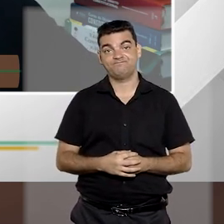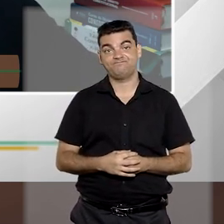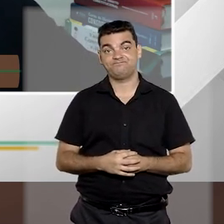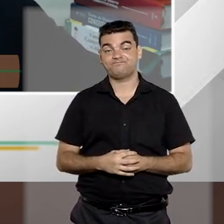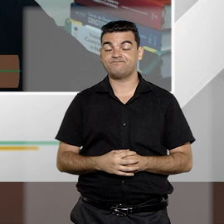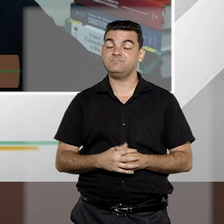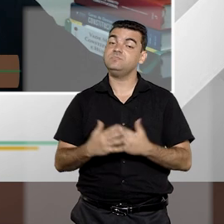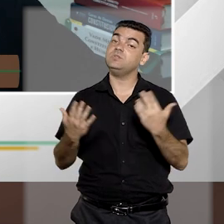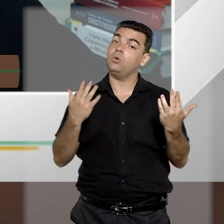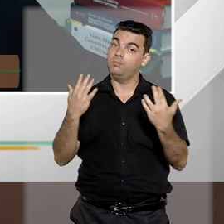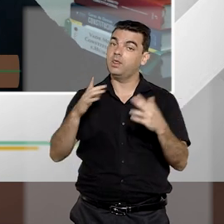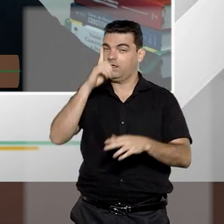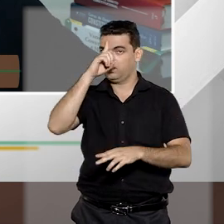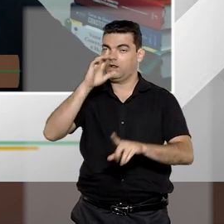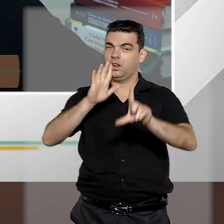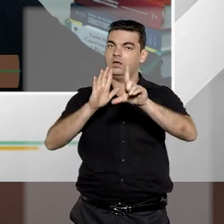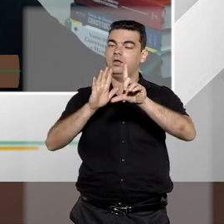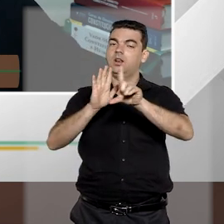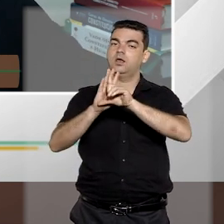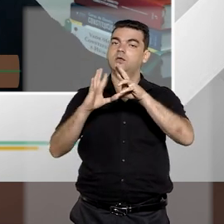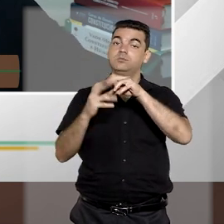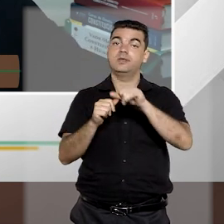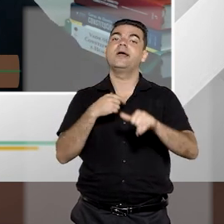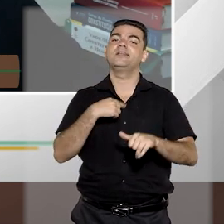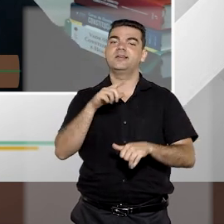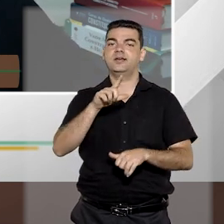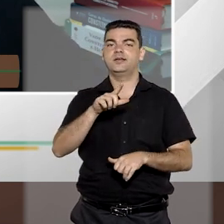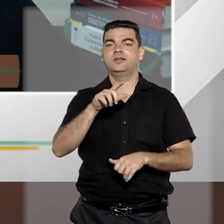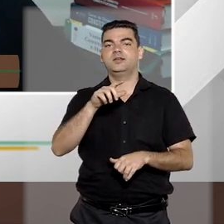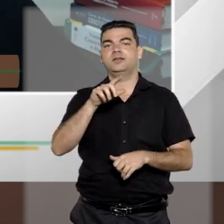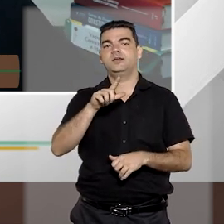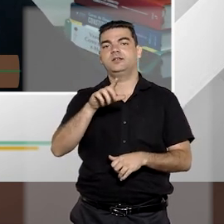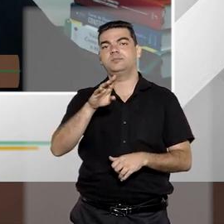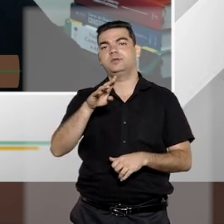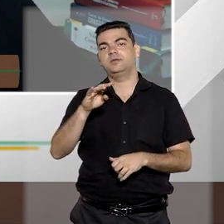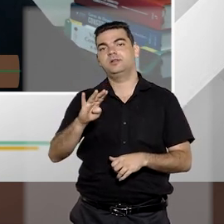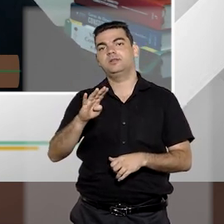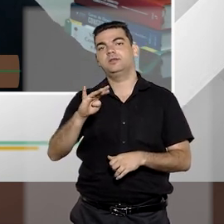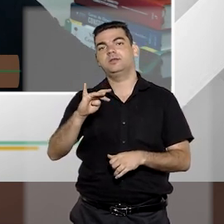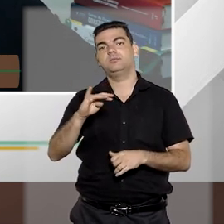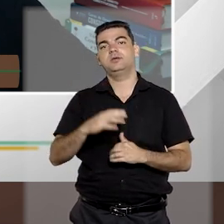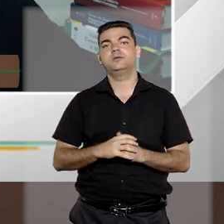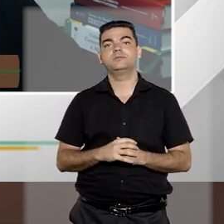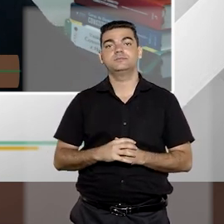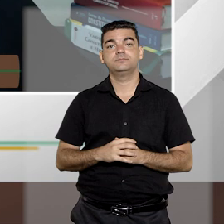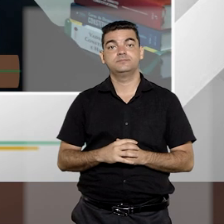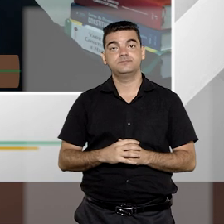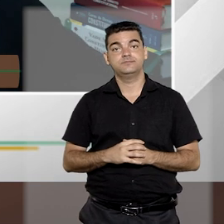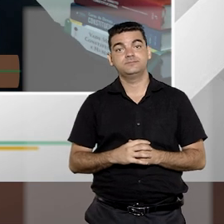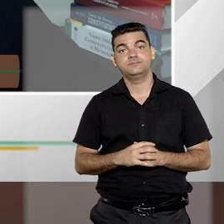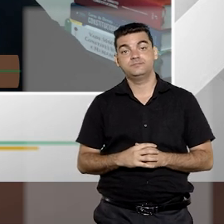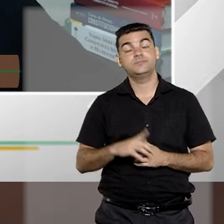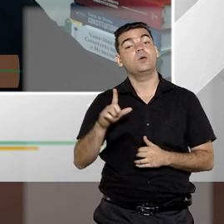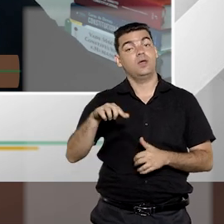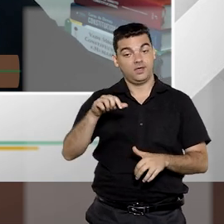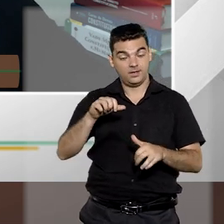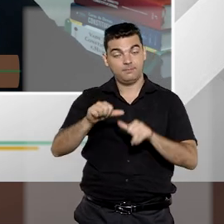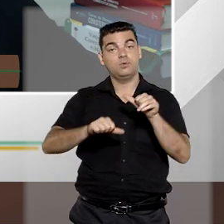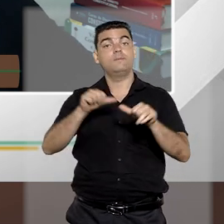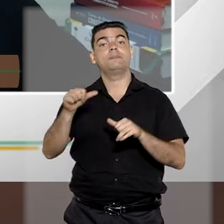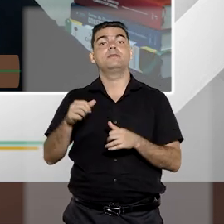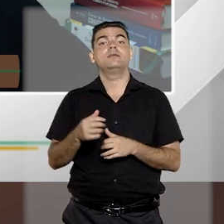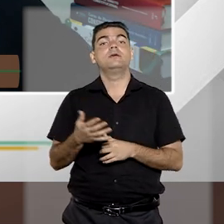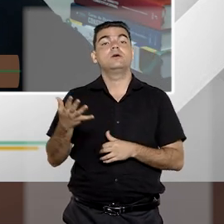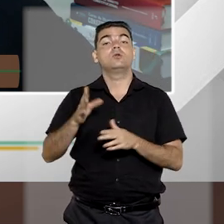norma internacional, nós tivemos a nossa Lei Brasileira de Inclusão, que é tema da nossa conversa aqui hoje. Ela veio ratificando, ali, transformando